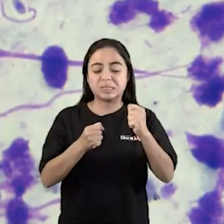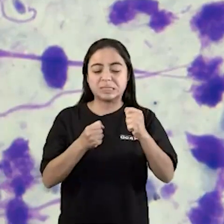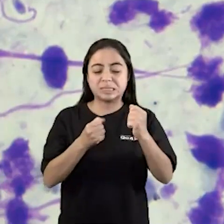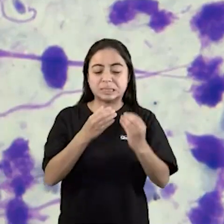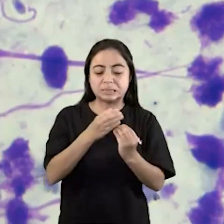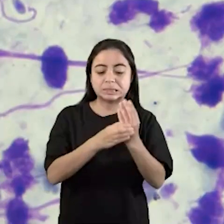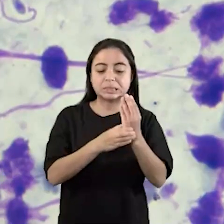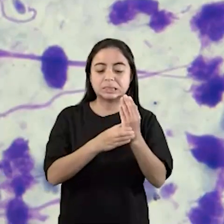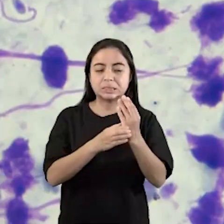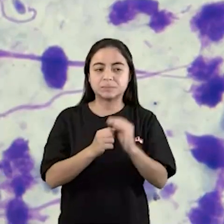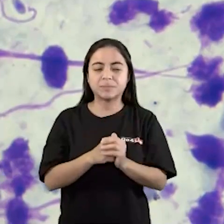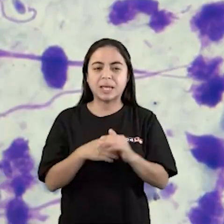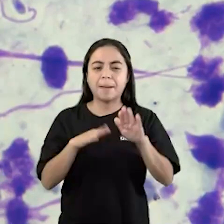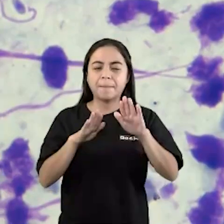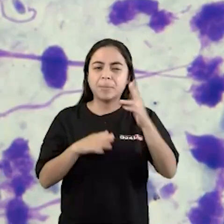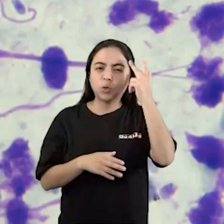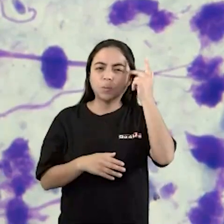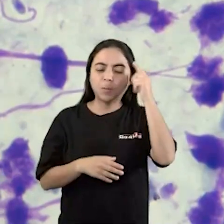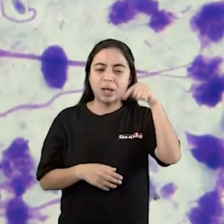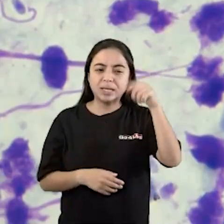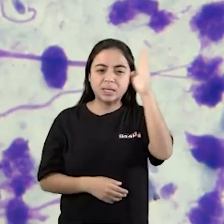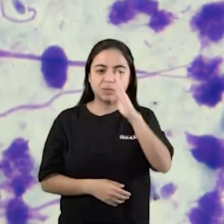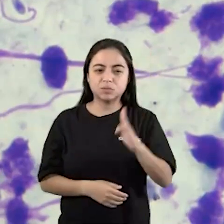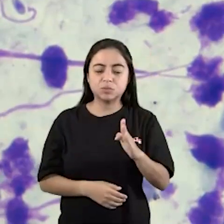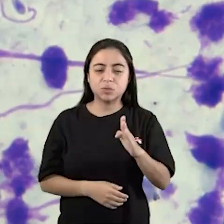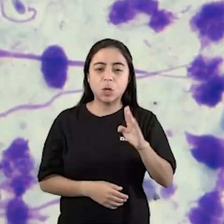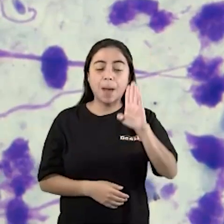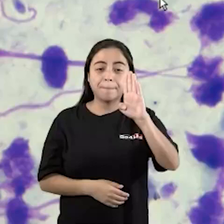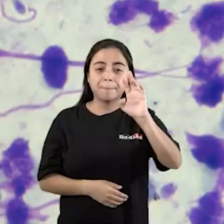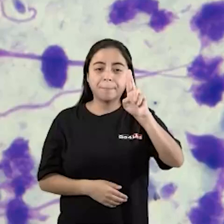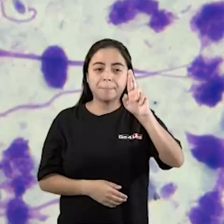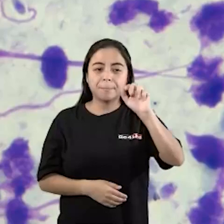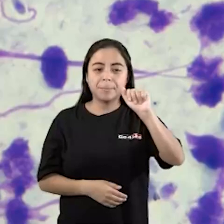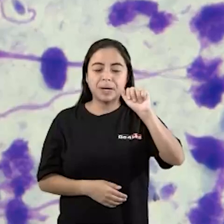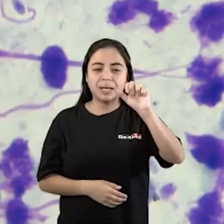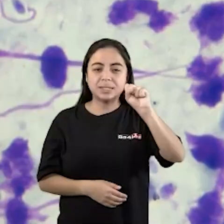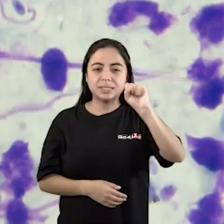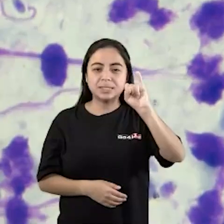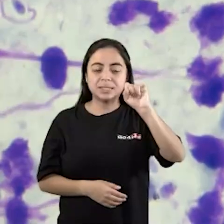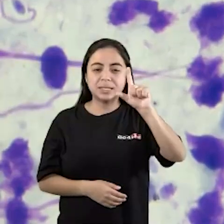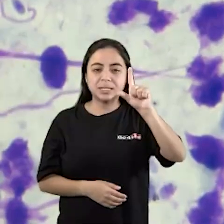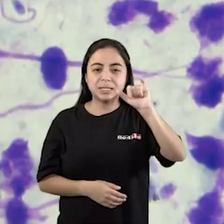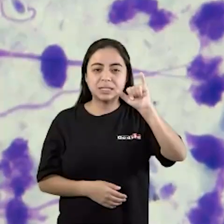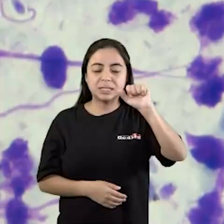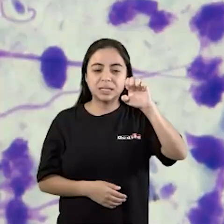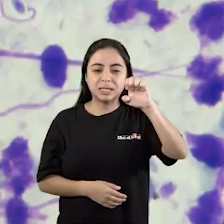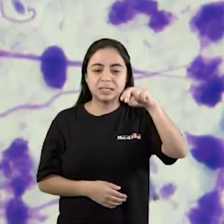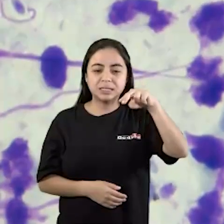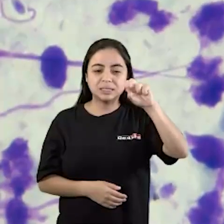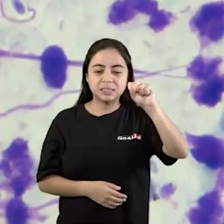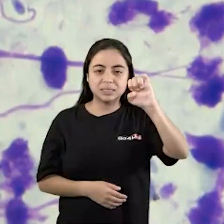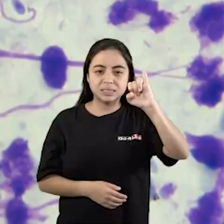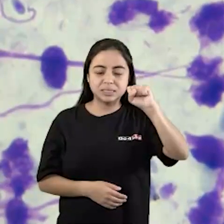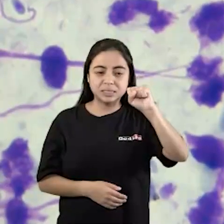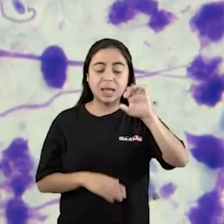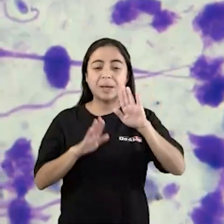mais comum no nosso Brasil hoje é a brasiliensis, mas a gente precisa cultivar para poder determinar